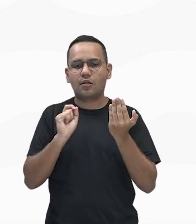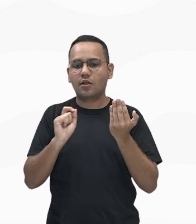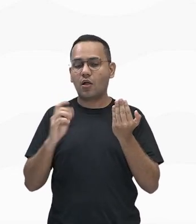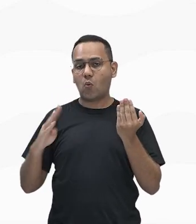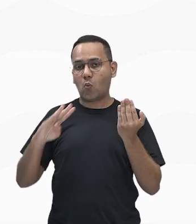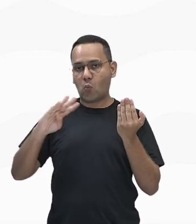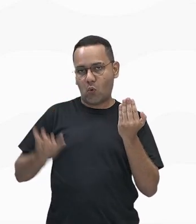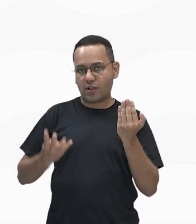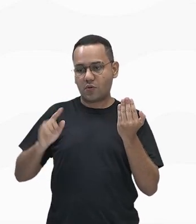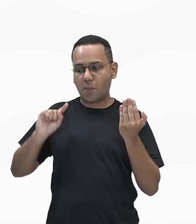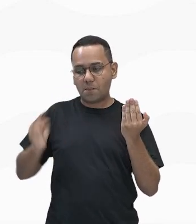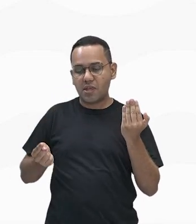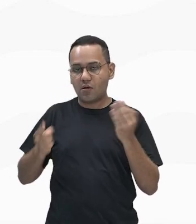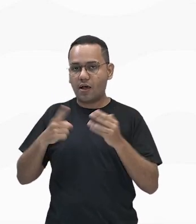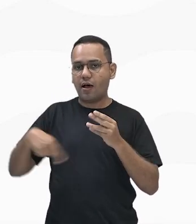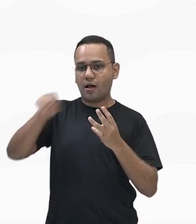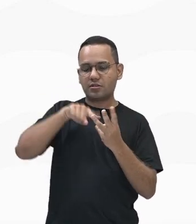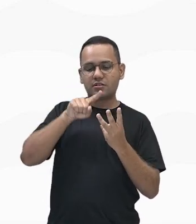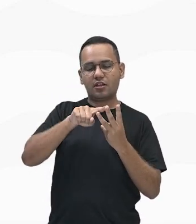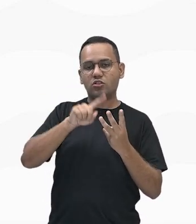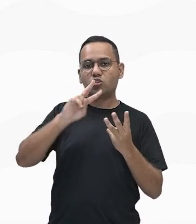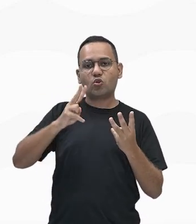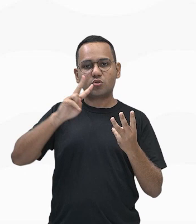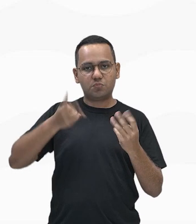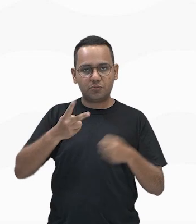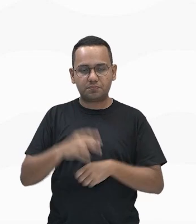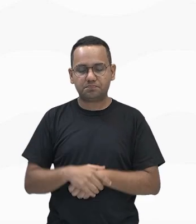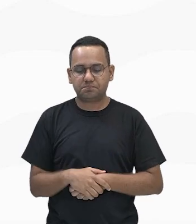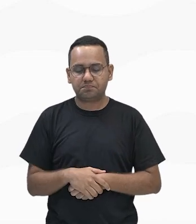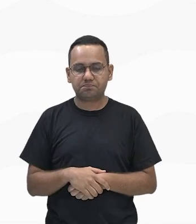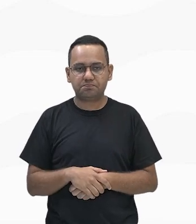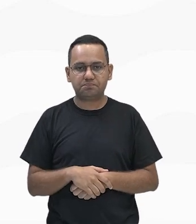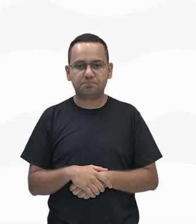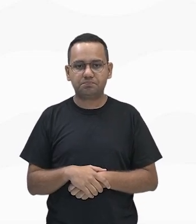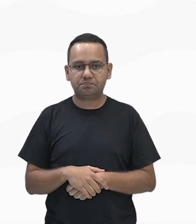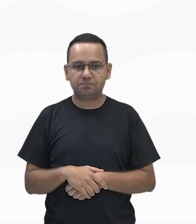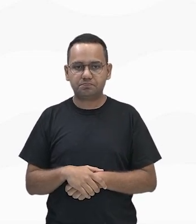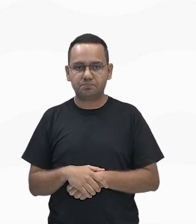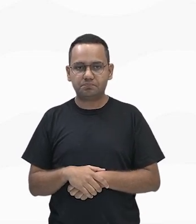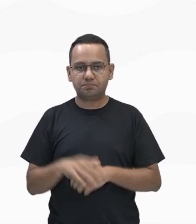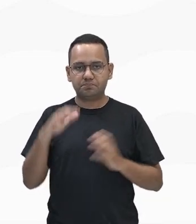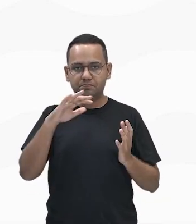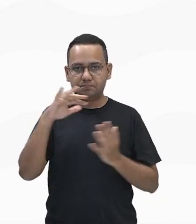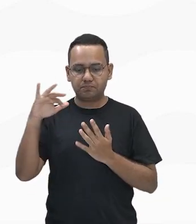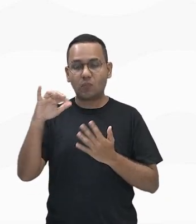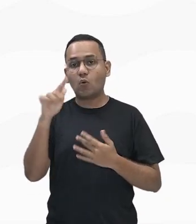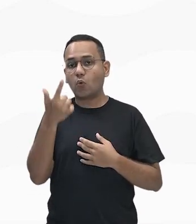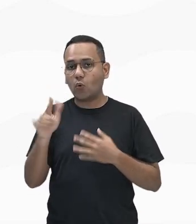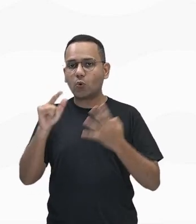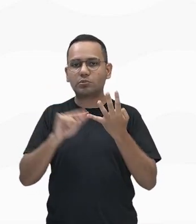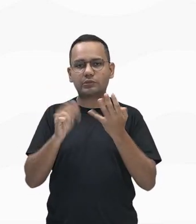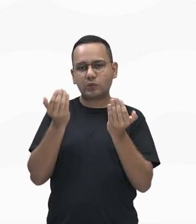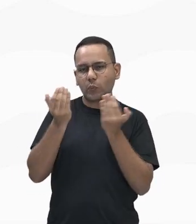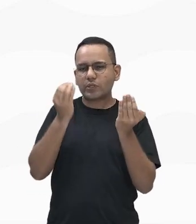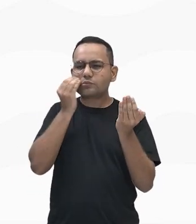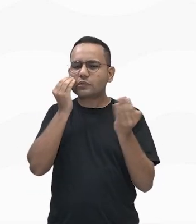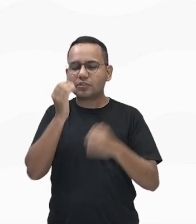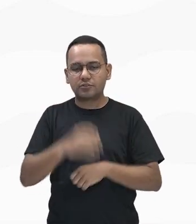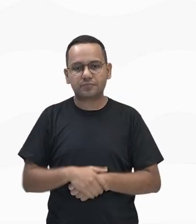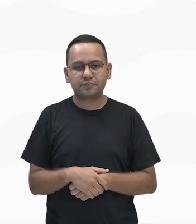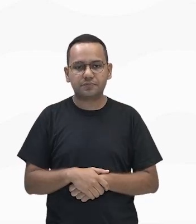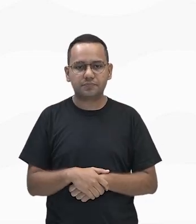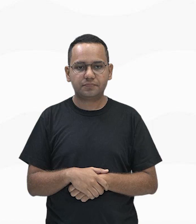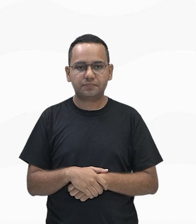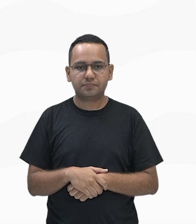que é pago anualmente. Muito bom, né? Vamos lá, nossa quinta simulação. O mesmo veículo aí de